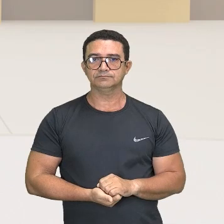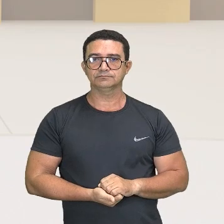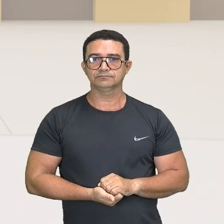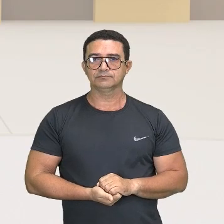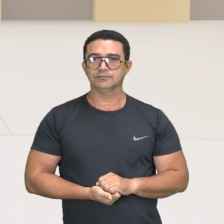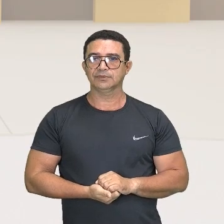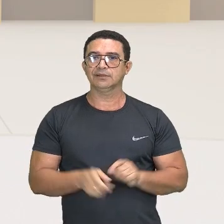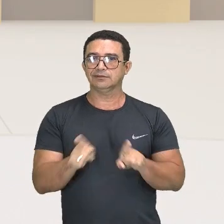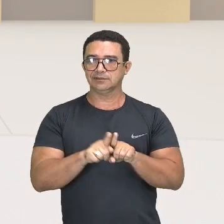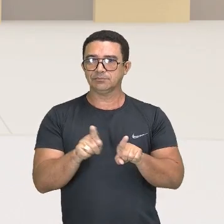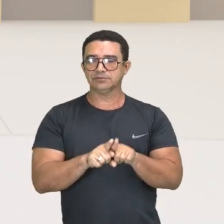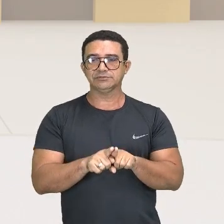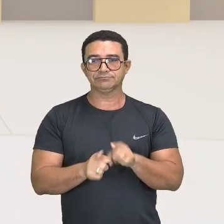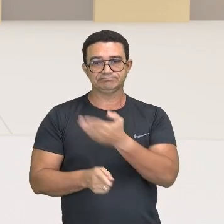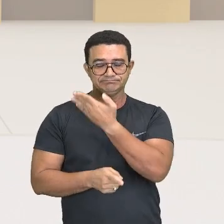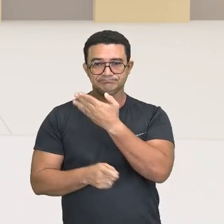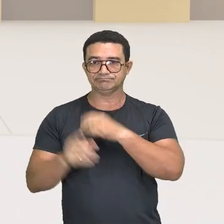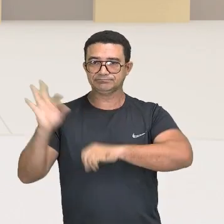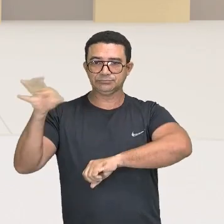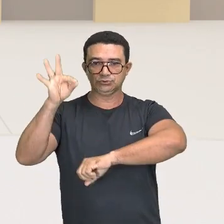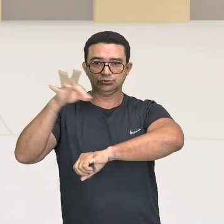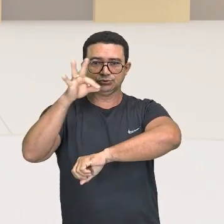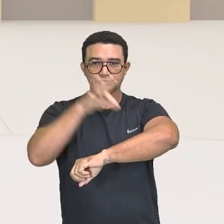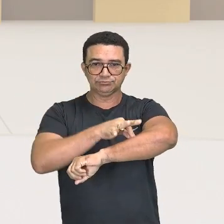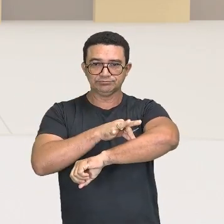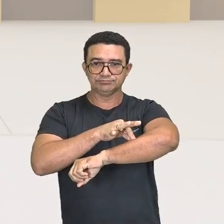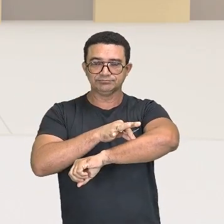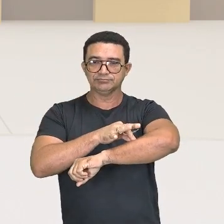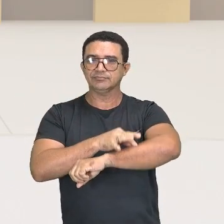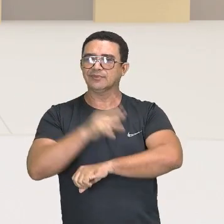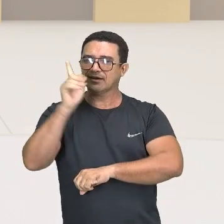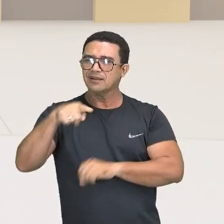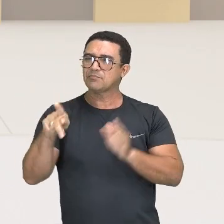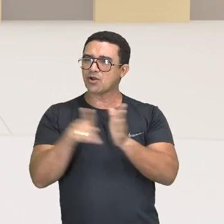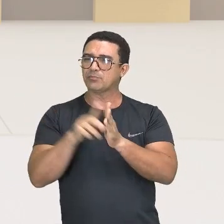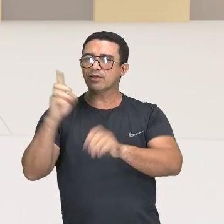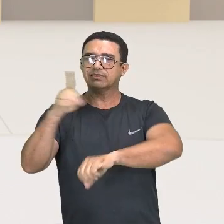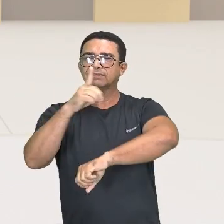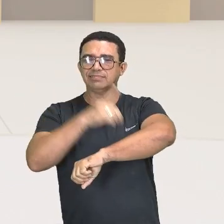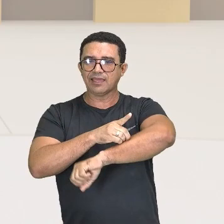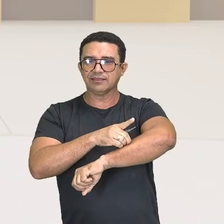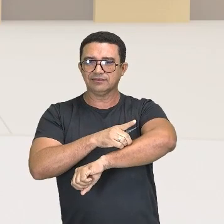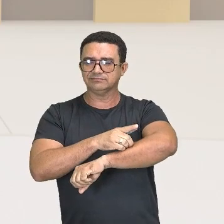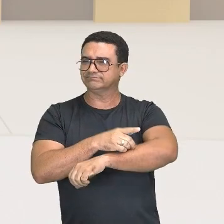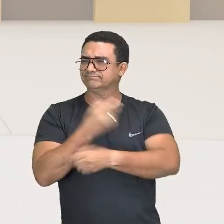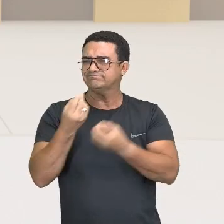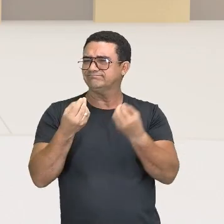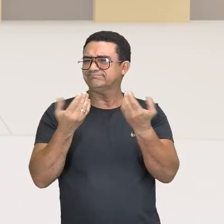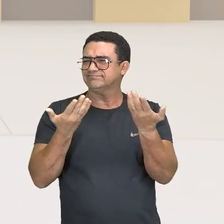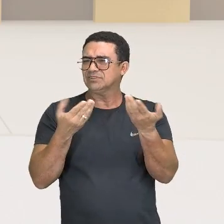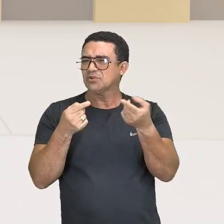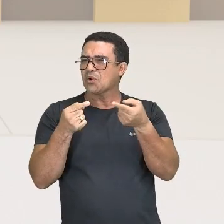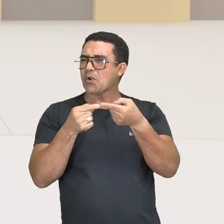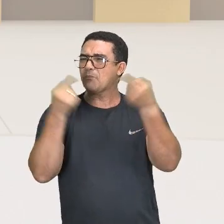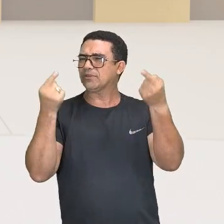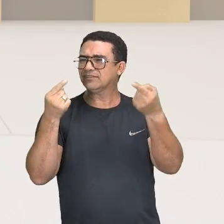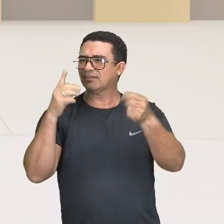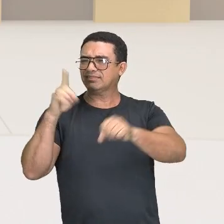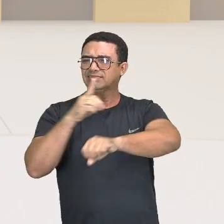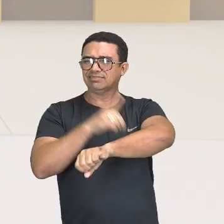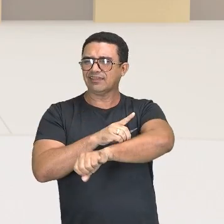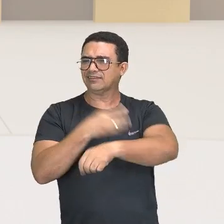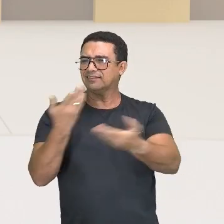aí o famoso Aedes aegypti, né, que é o conhecido mosquito da dengue, né? E o que tem a ver aí a dengue com